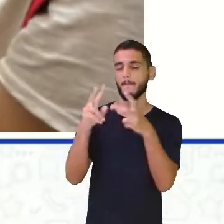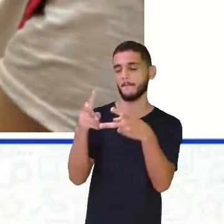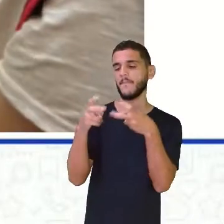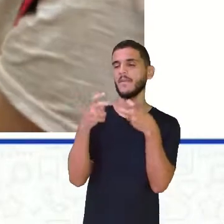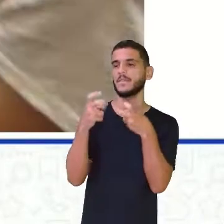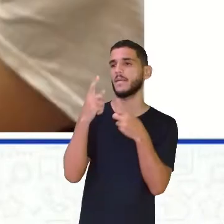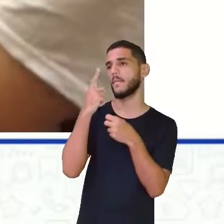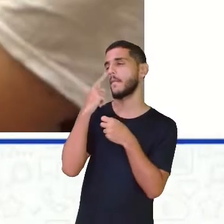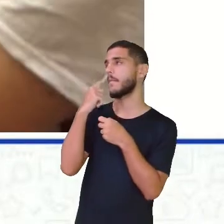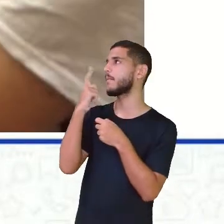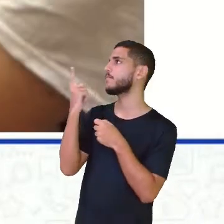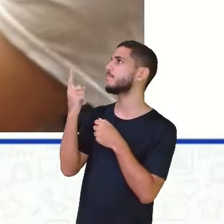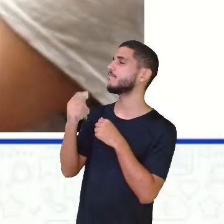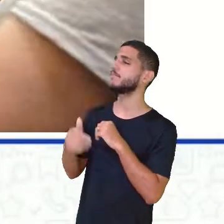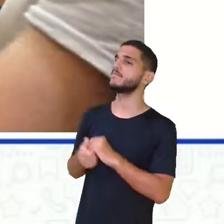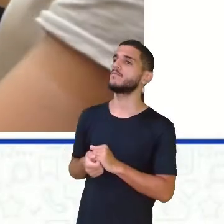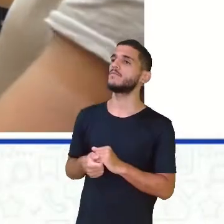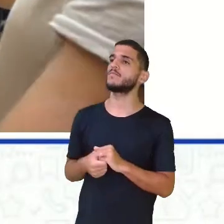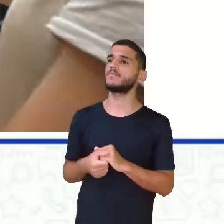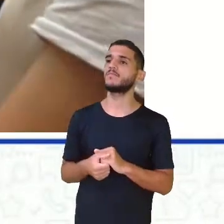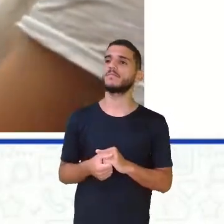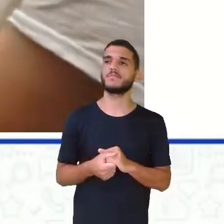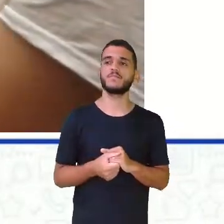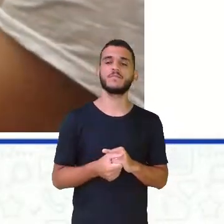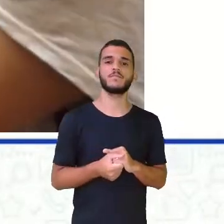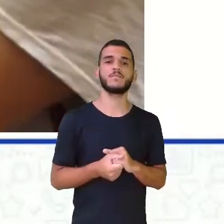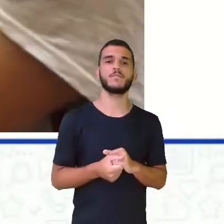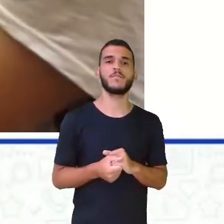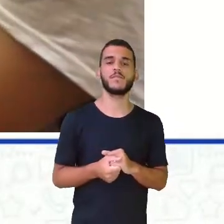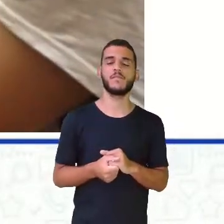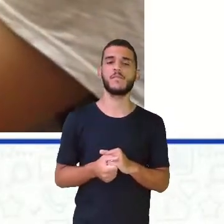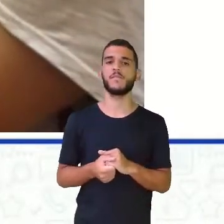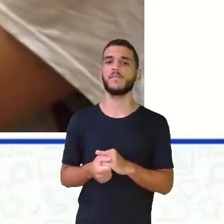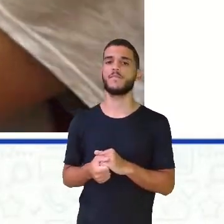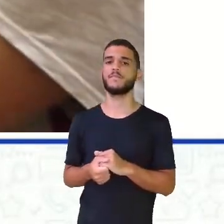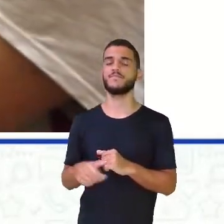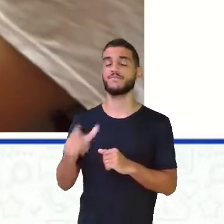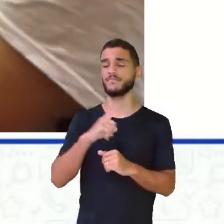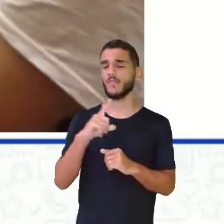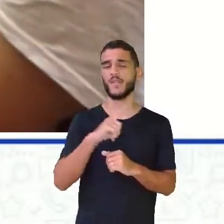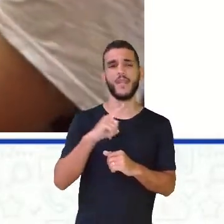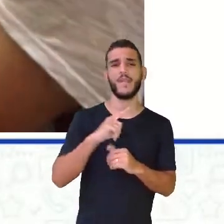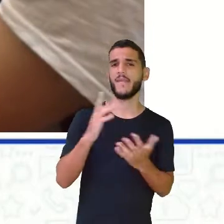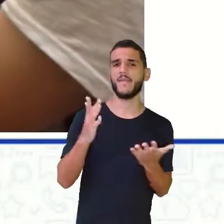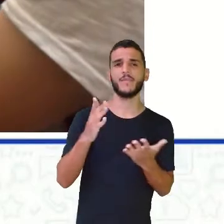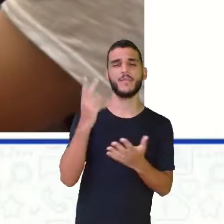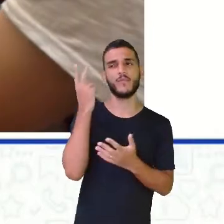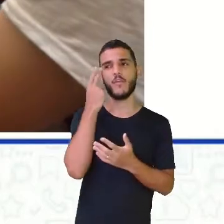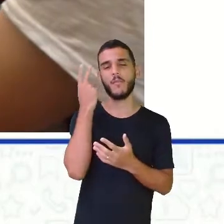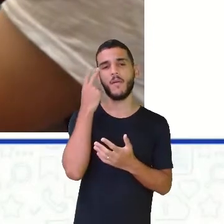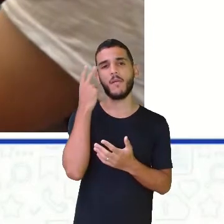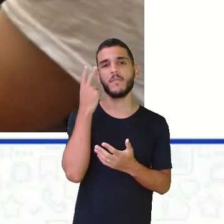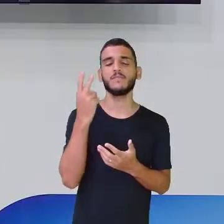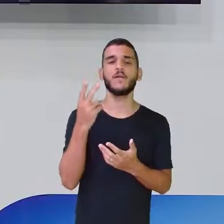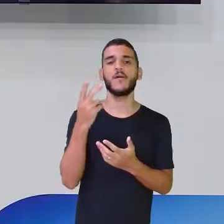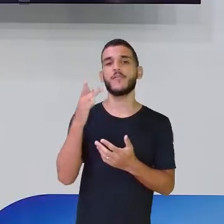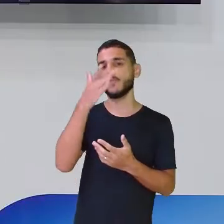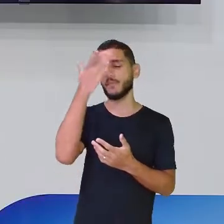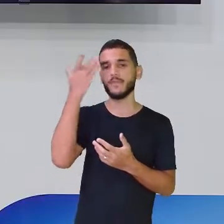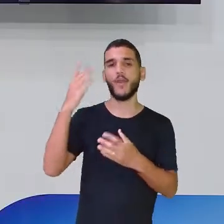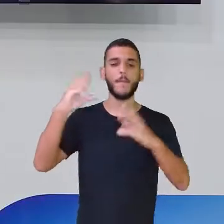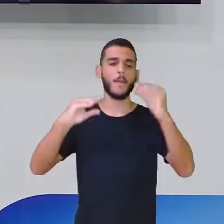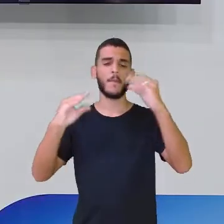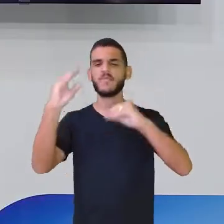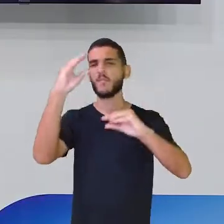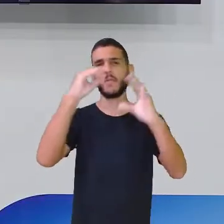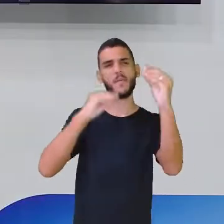Vocês estão vendo que dentro de um ambiente de loja tem um tipo de sonoridade bem específica, né? Geralmente, o burburinho da fala das pessoas,